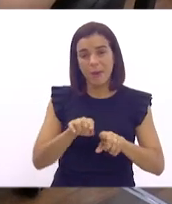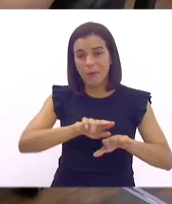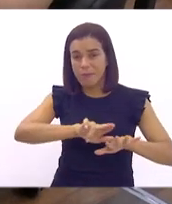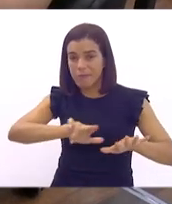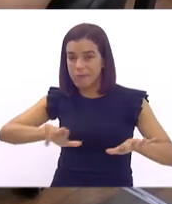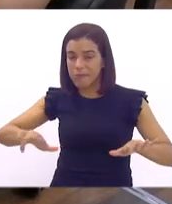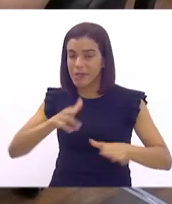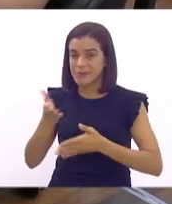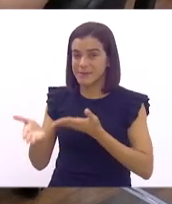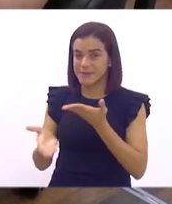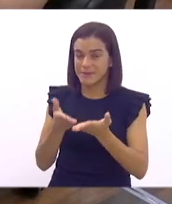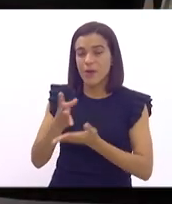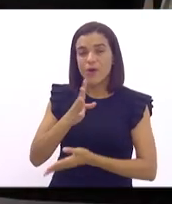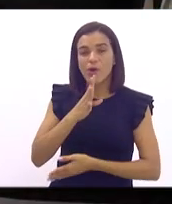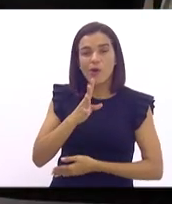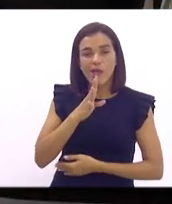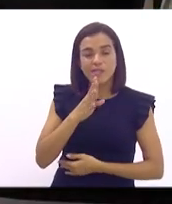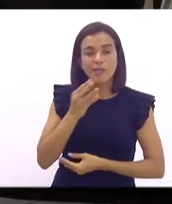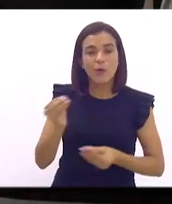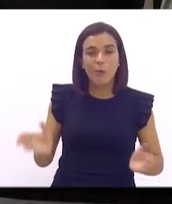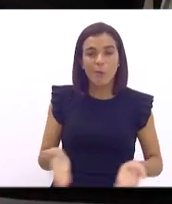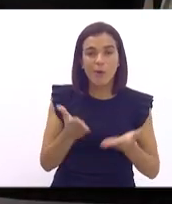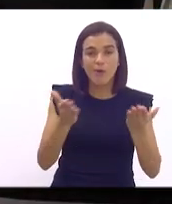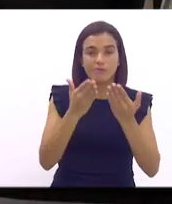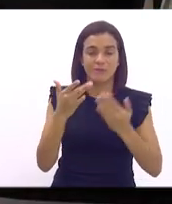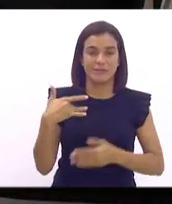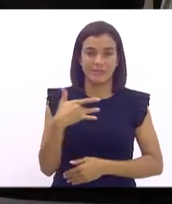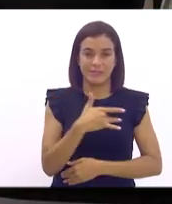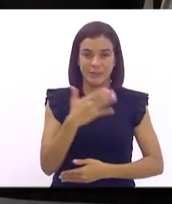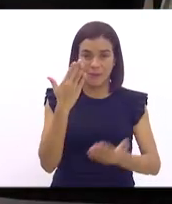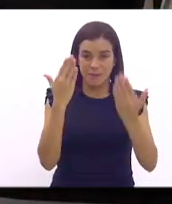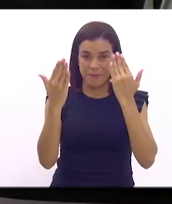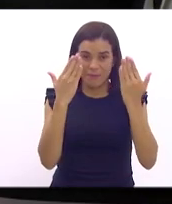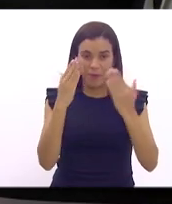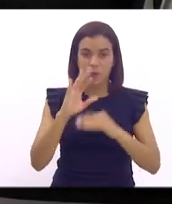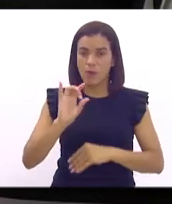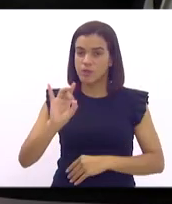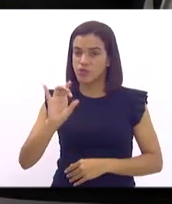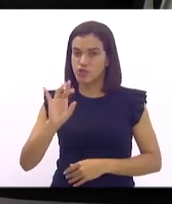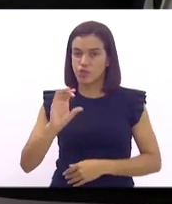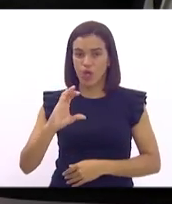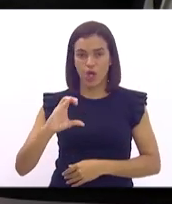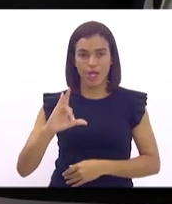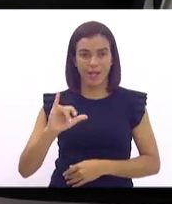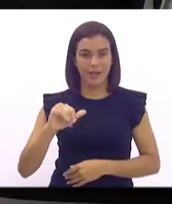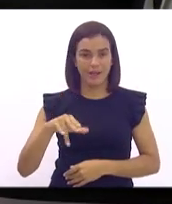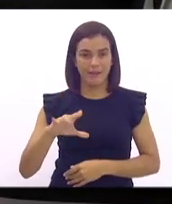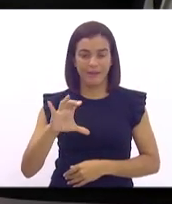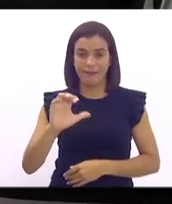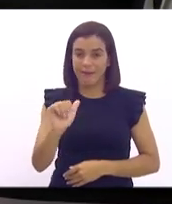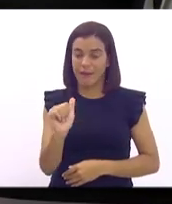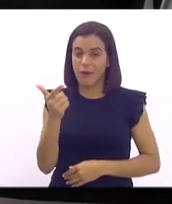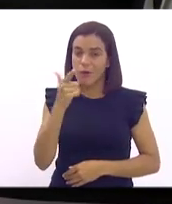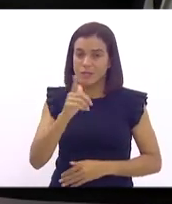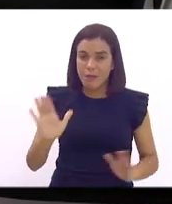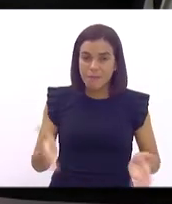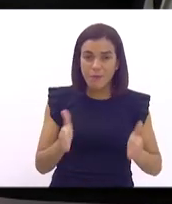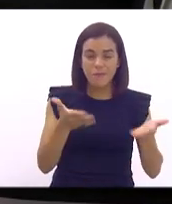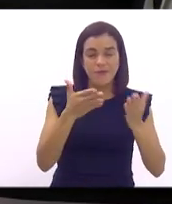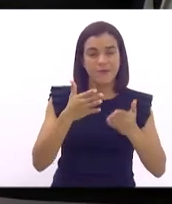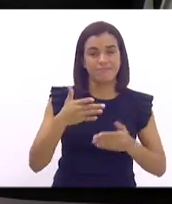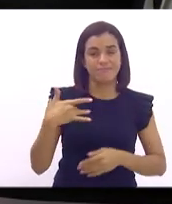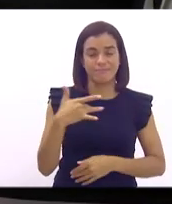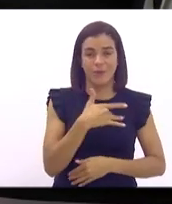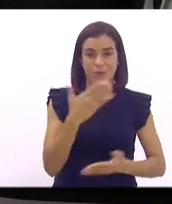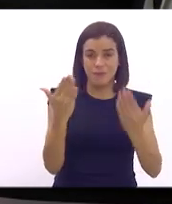território, né, conhecendo essa questão da promoção da saúde mental como uma coisa que não é exclusivamente clínica. Então, você consegue promover saúde mental em diferentes